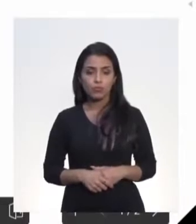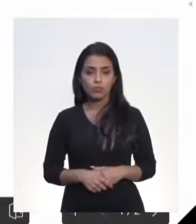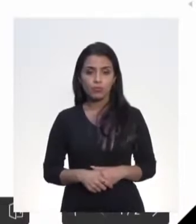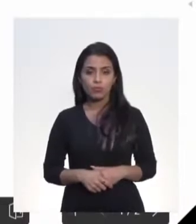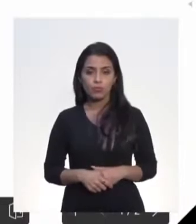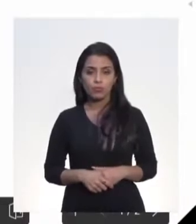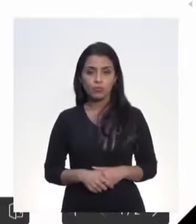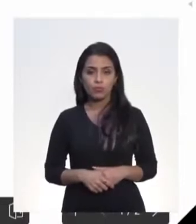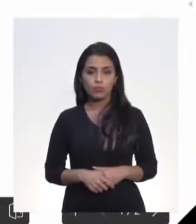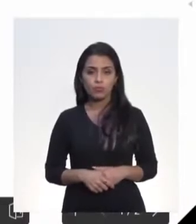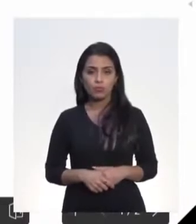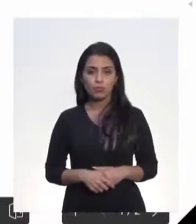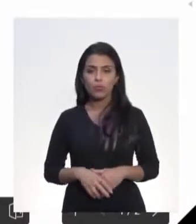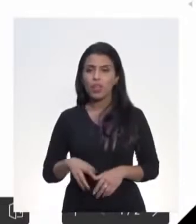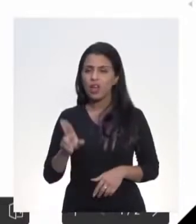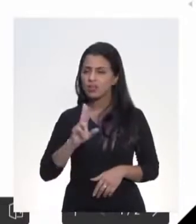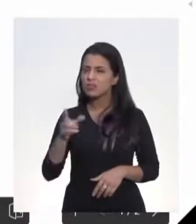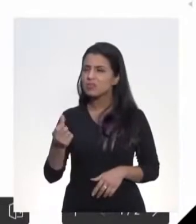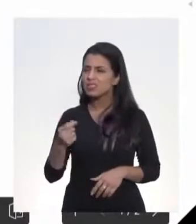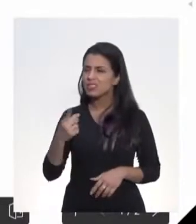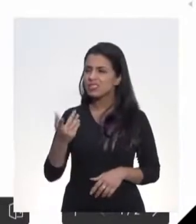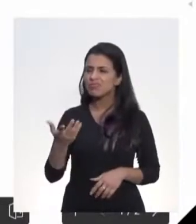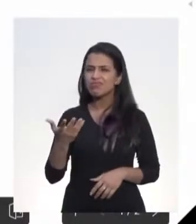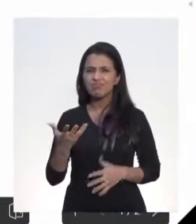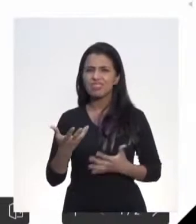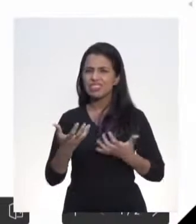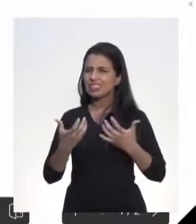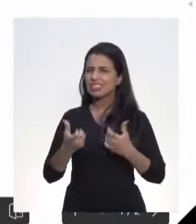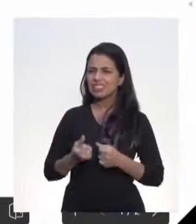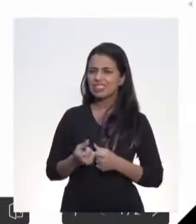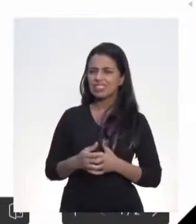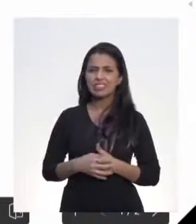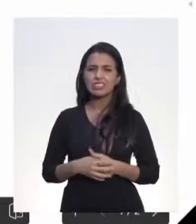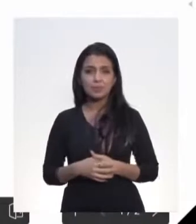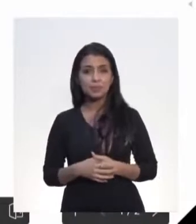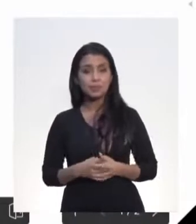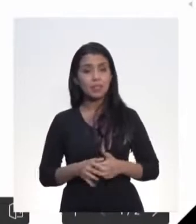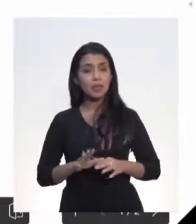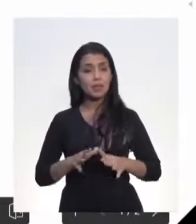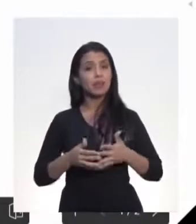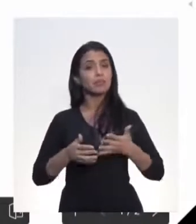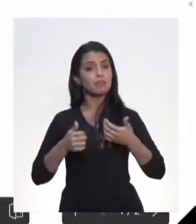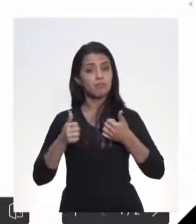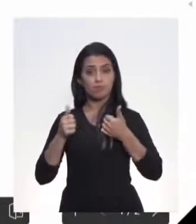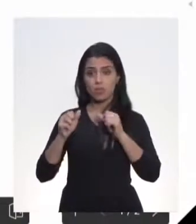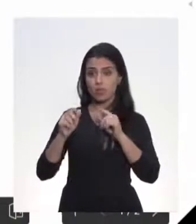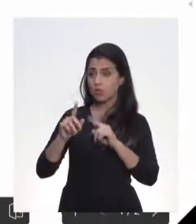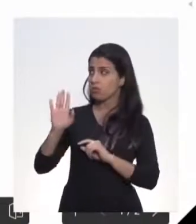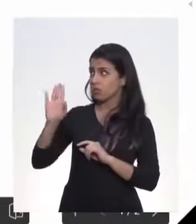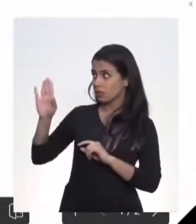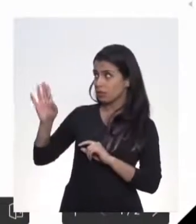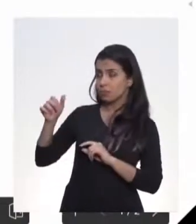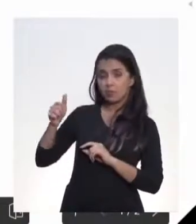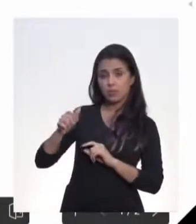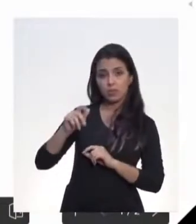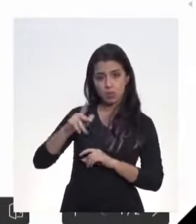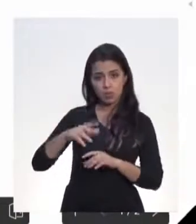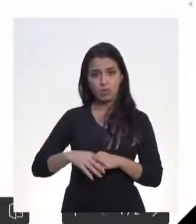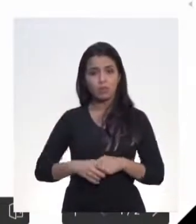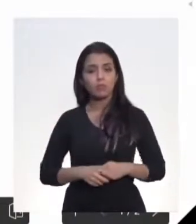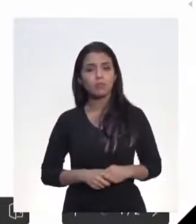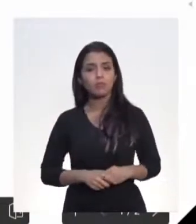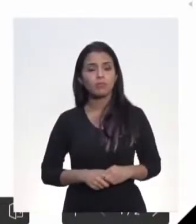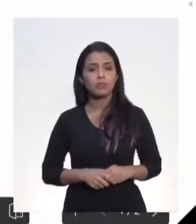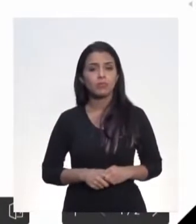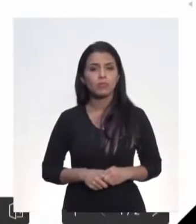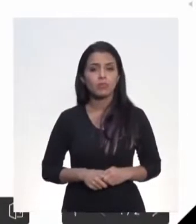que assusta, né? Certo? Aí, as explicativas, vamos transferir da